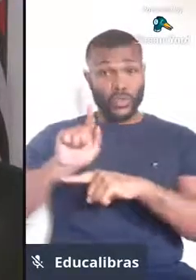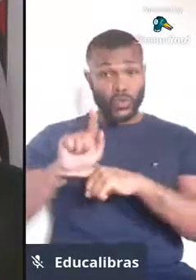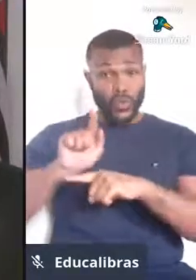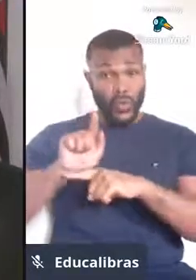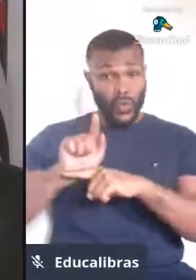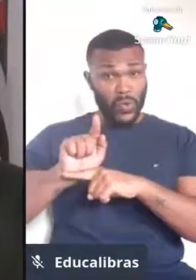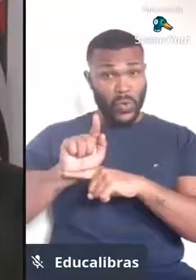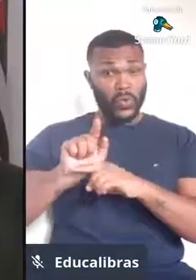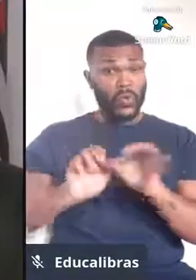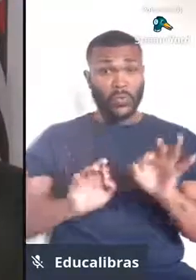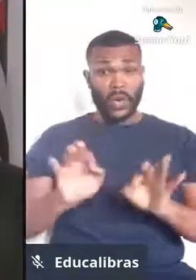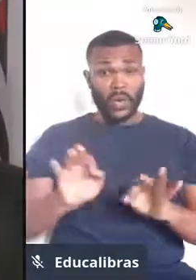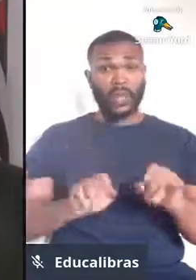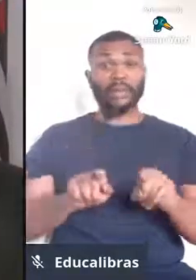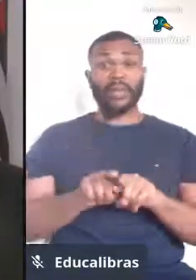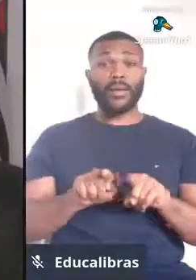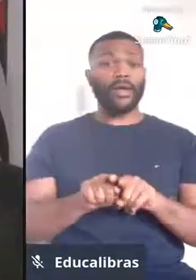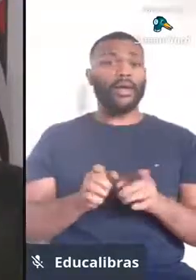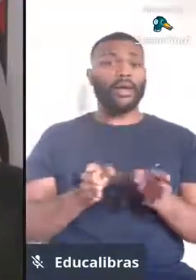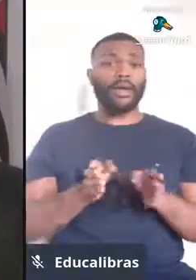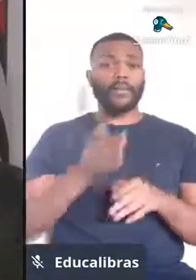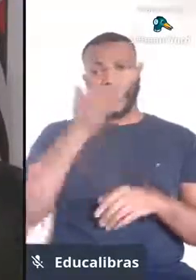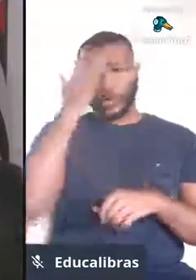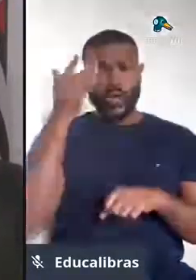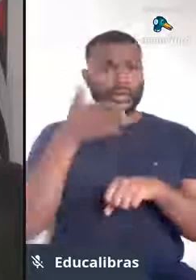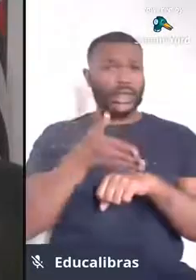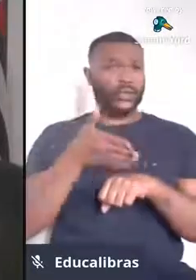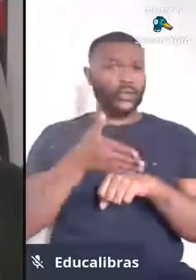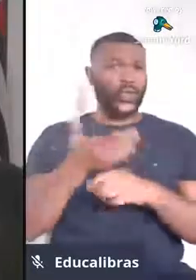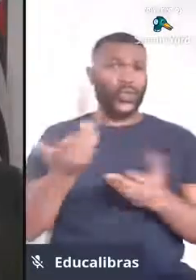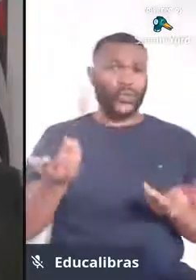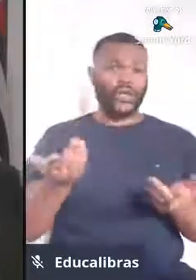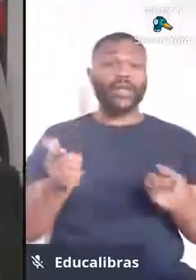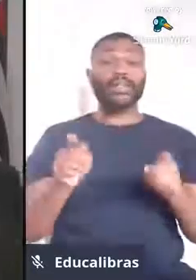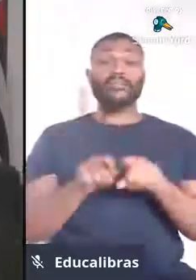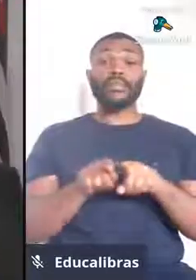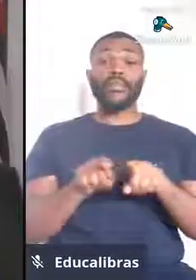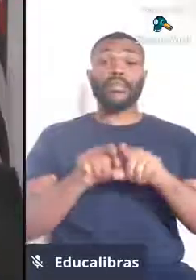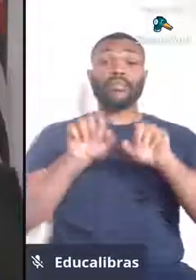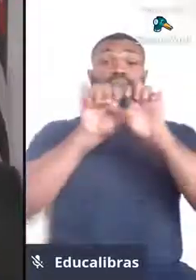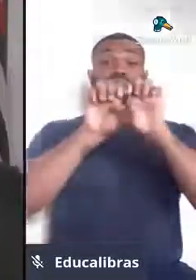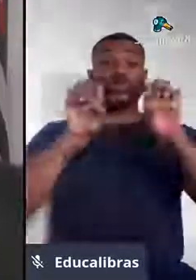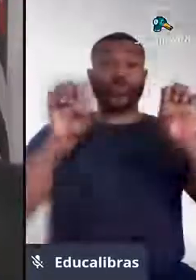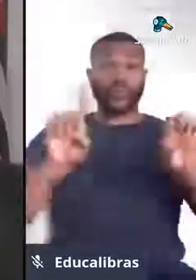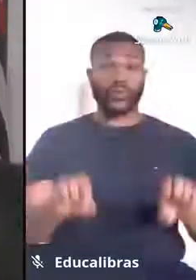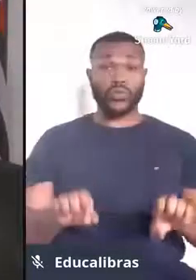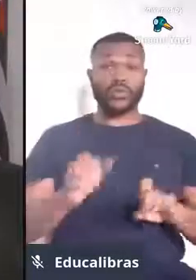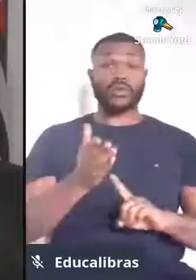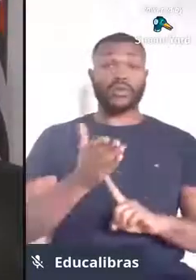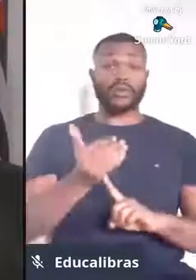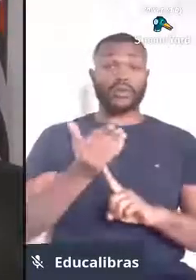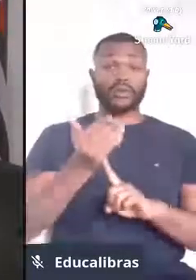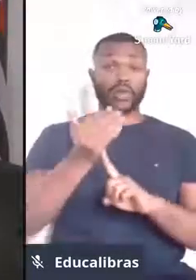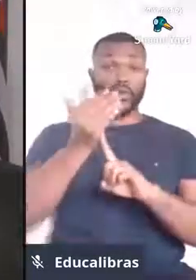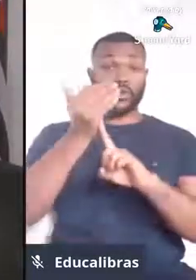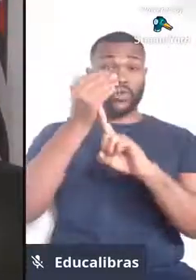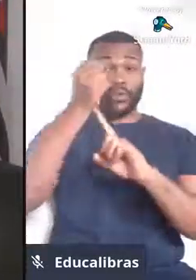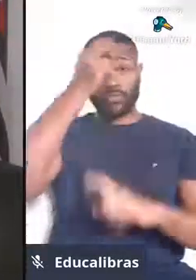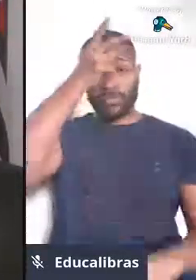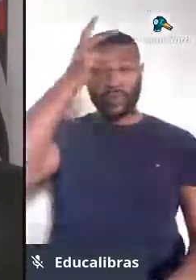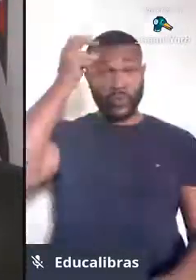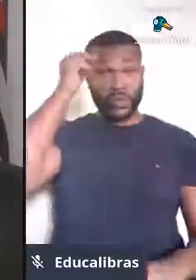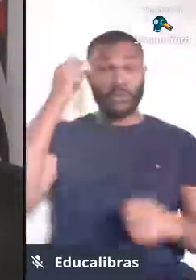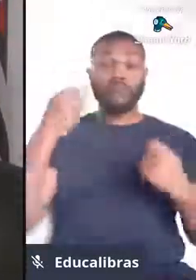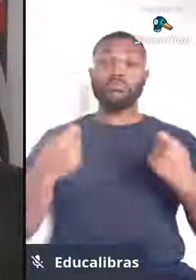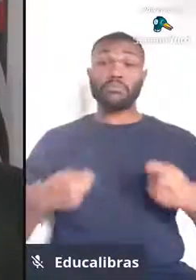mas os assessores não estão habituados com isso, e a própria estrutura de tecnologia que a prefeitura precisava dispor